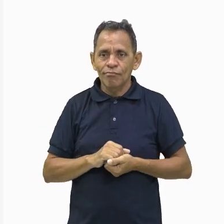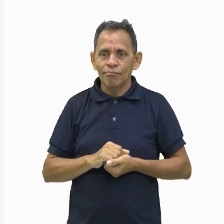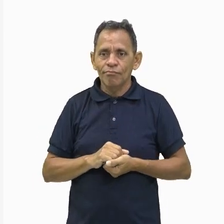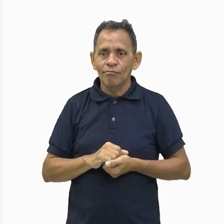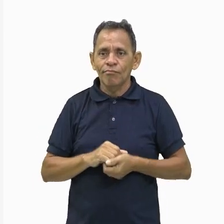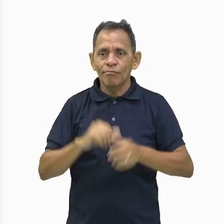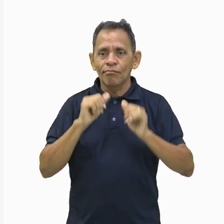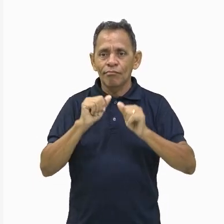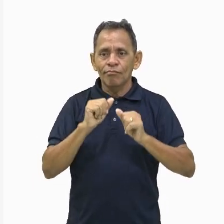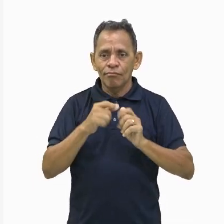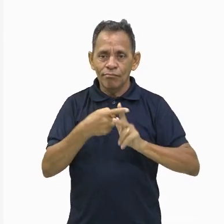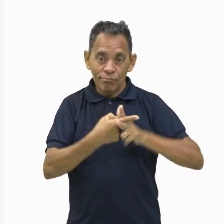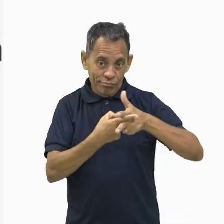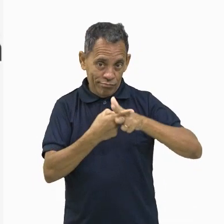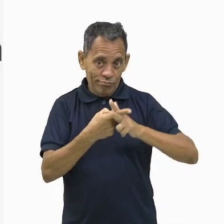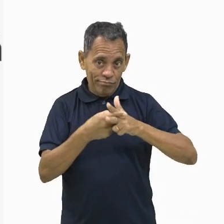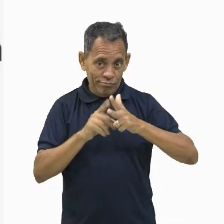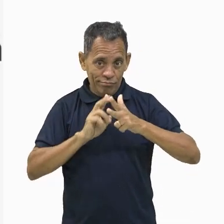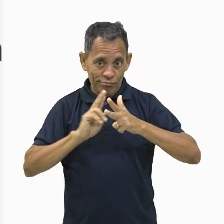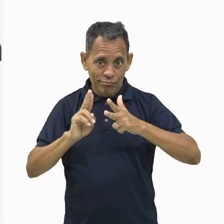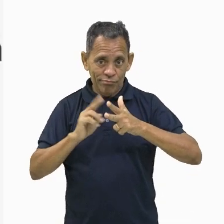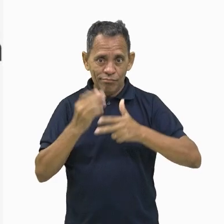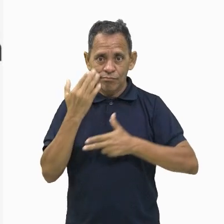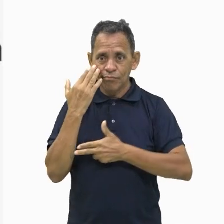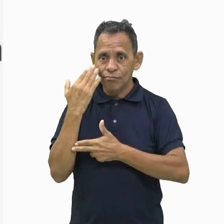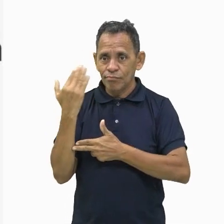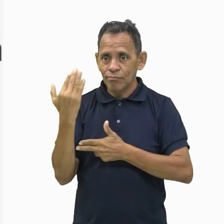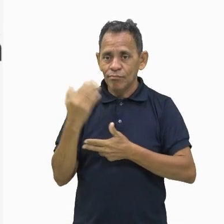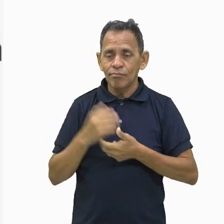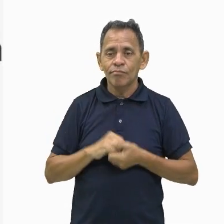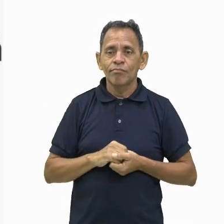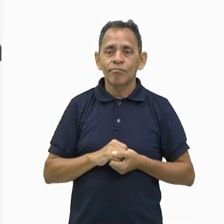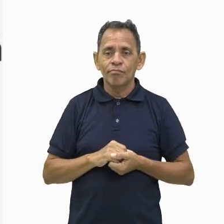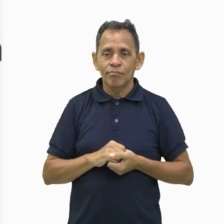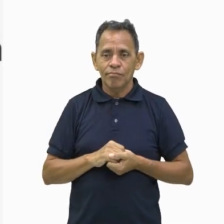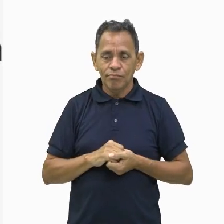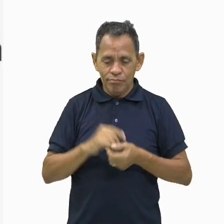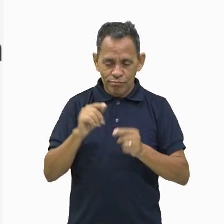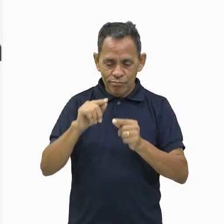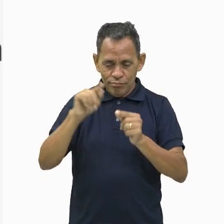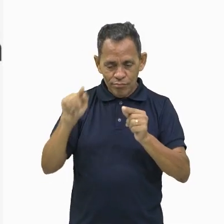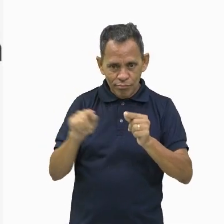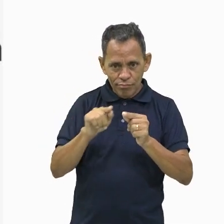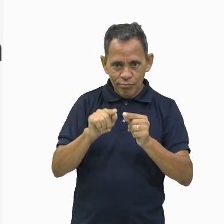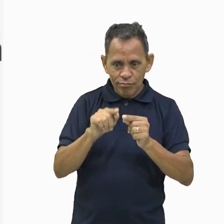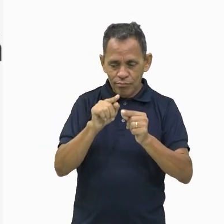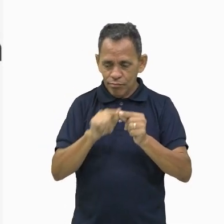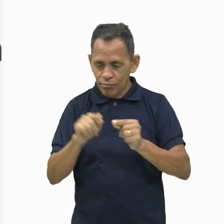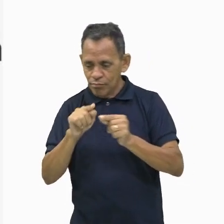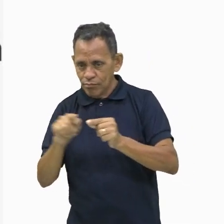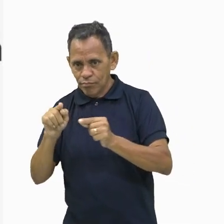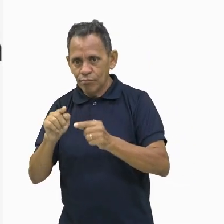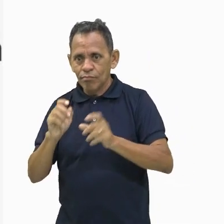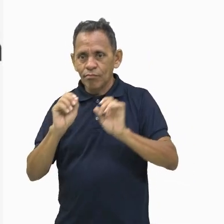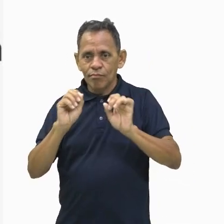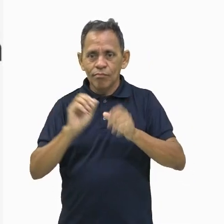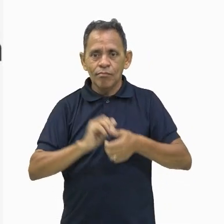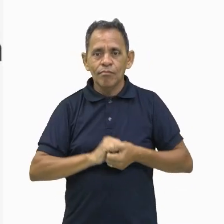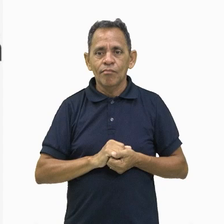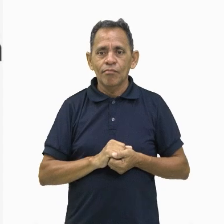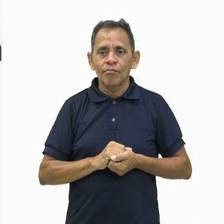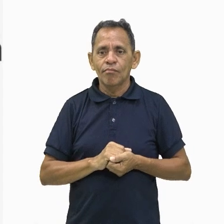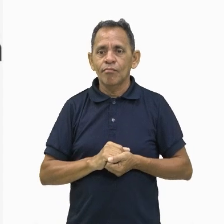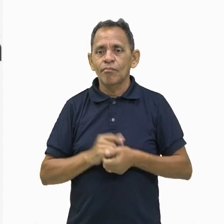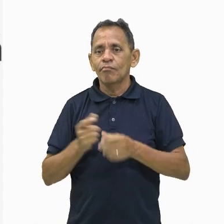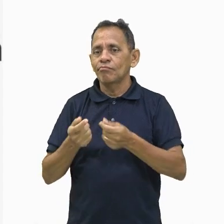fazer aqui um pequeno ajuste na nossa resposta, né? Arredondando para 2 casas decimais, já que estamos falando de dinheiro, né? Então, o preço